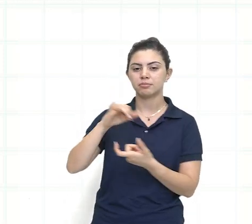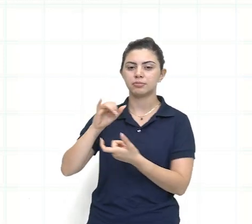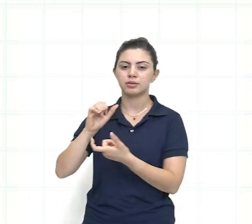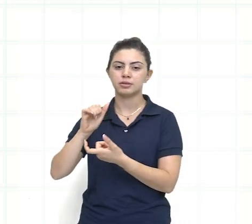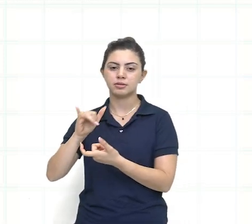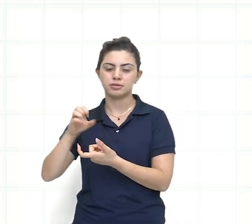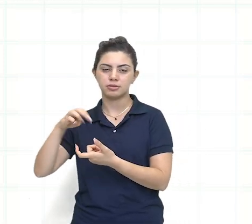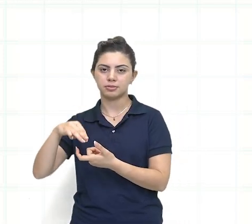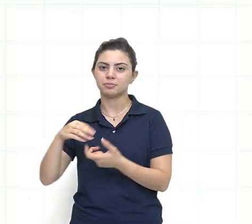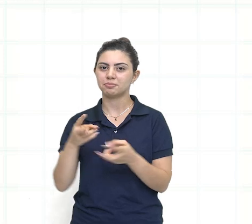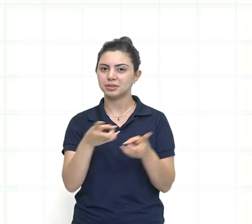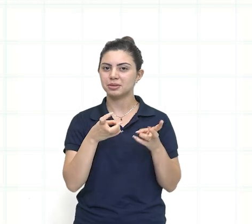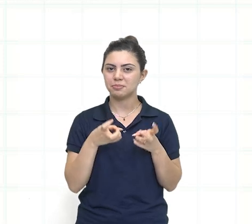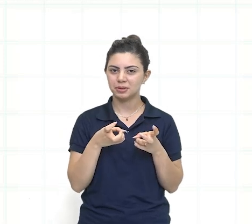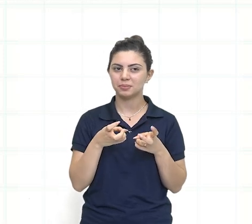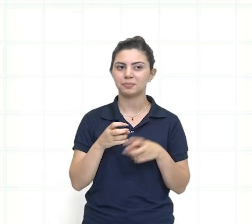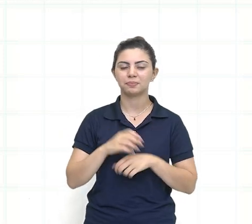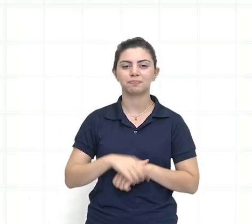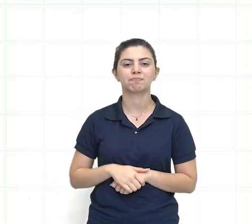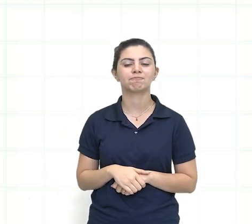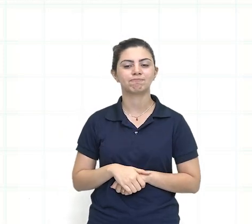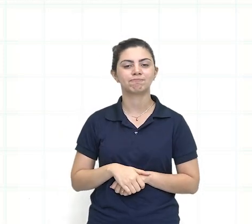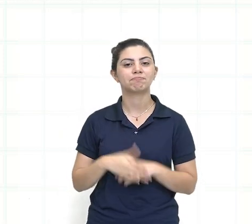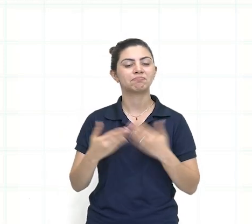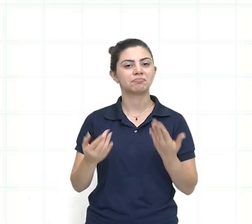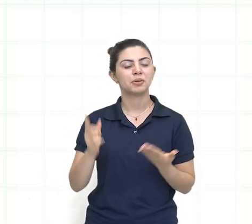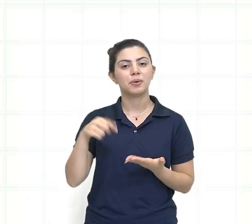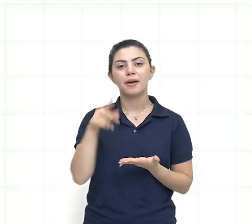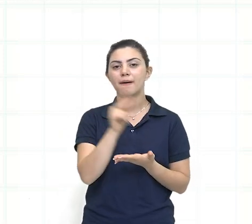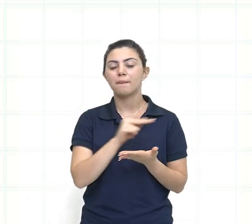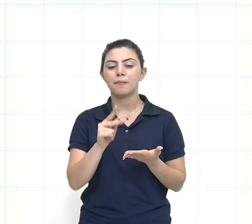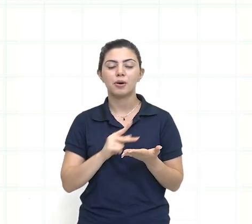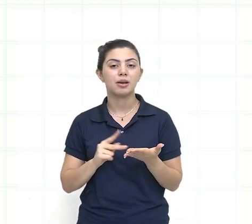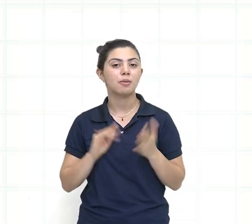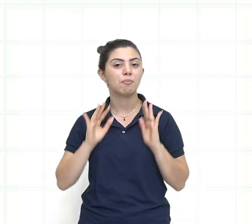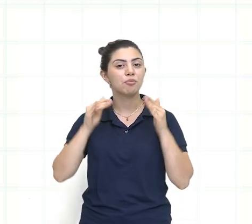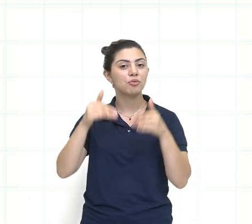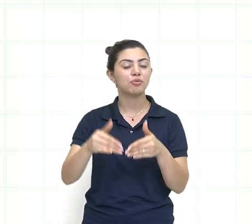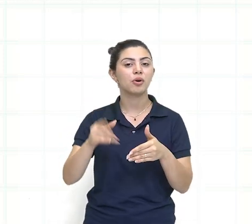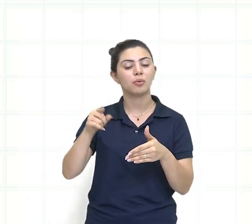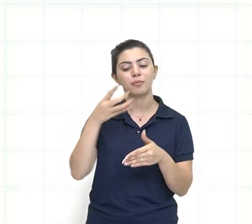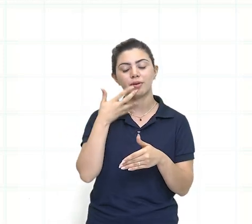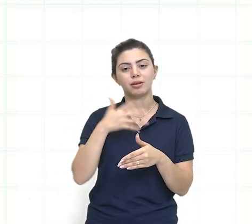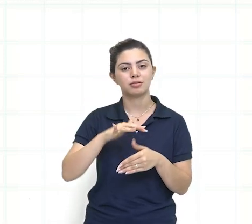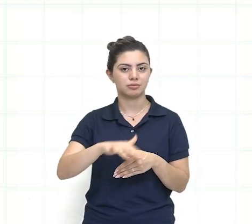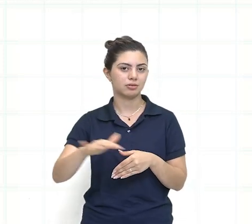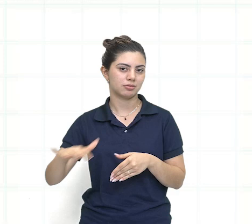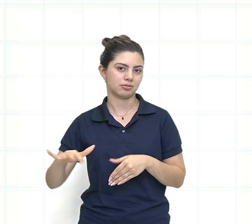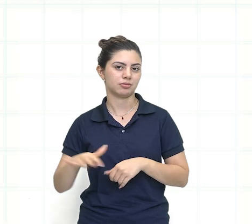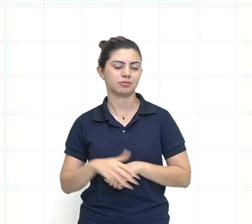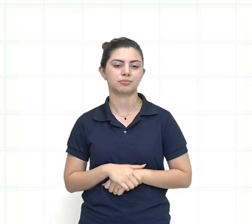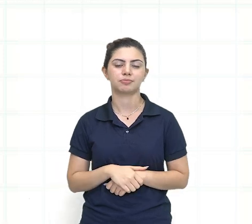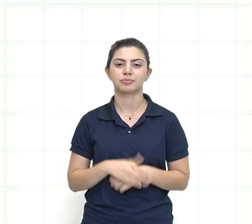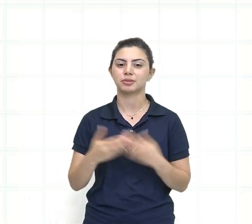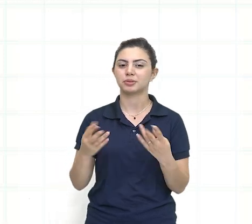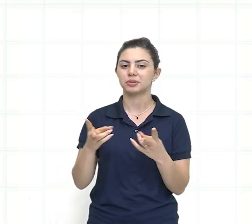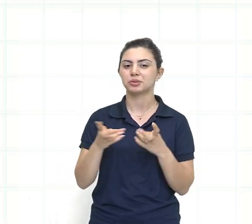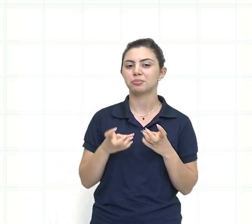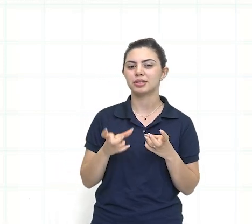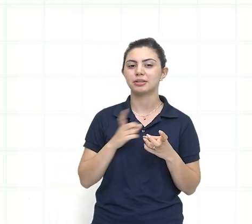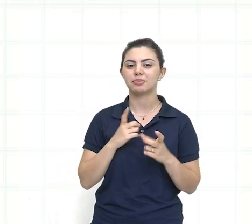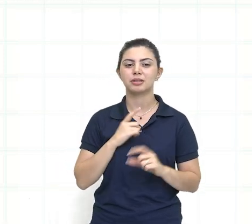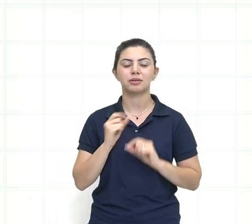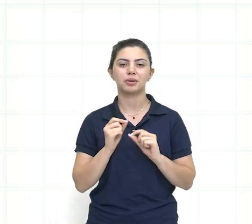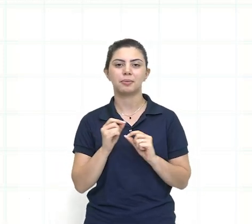Perceberam? Muito bem. Então, esse poema ele está mais voltado para o público, né, infantil. A gente observa aí lacinho